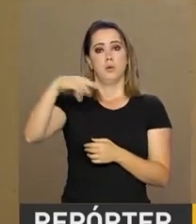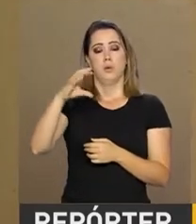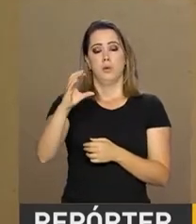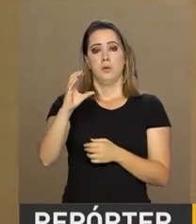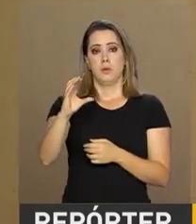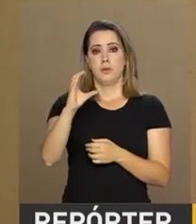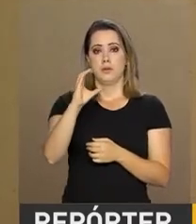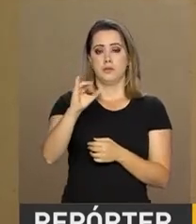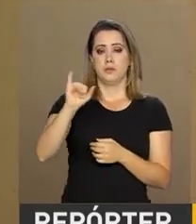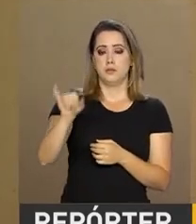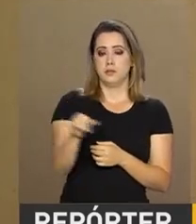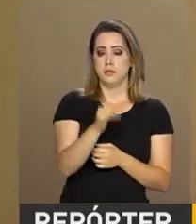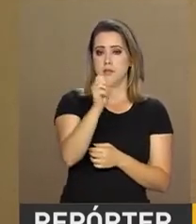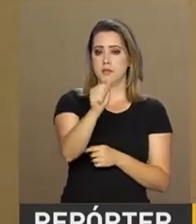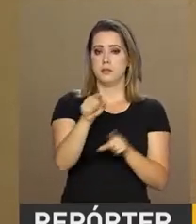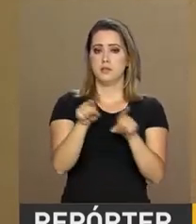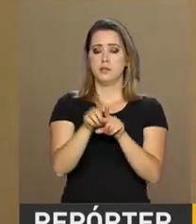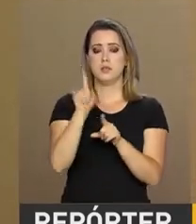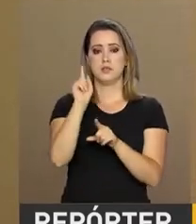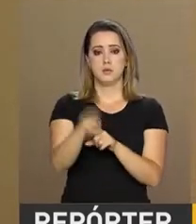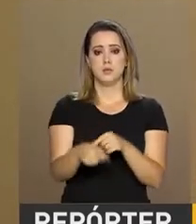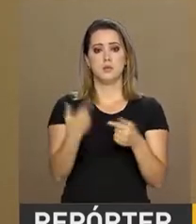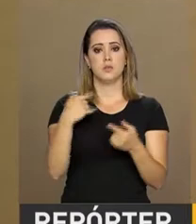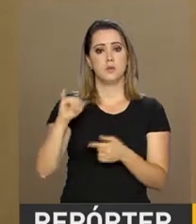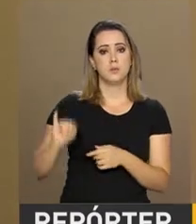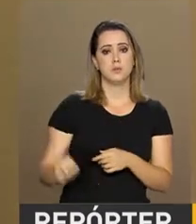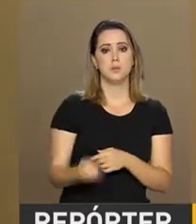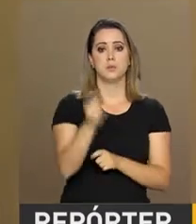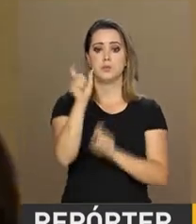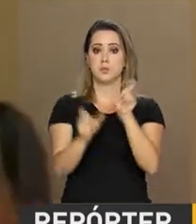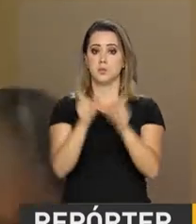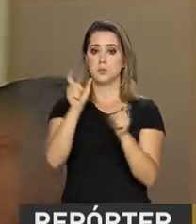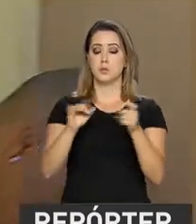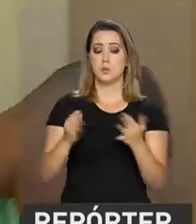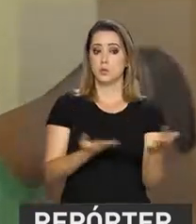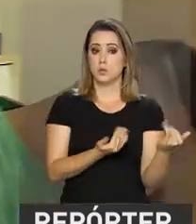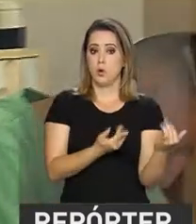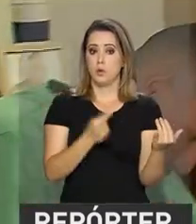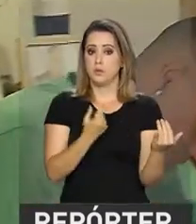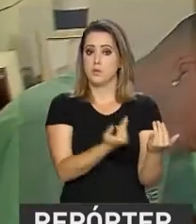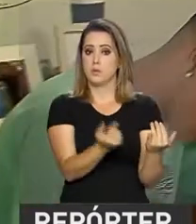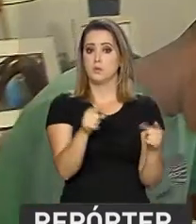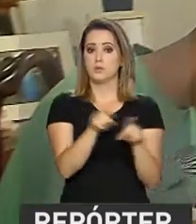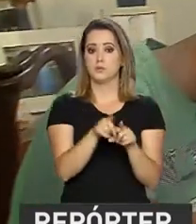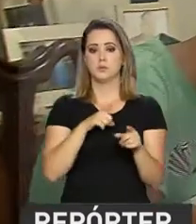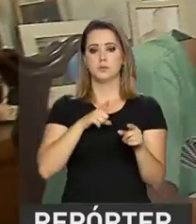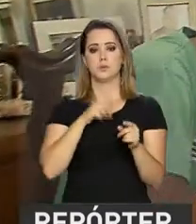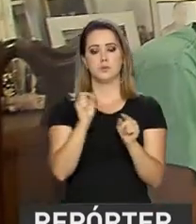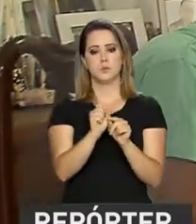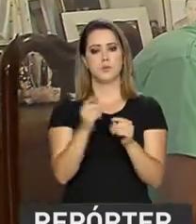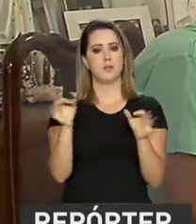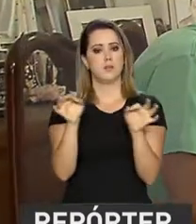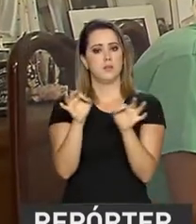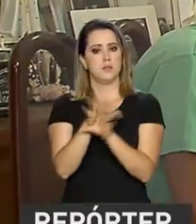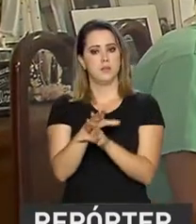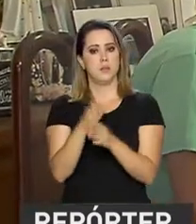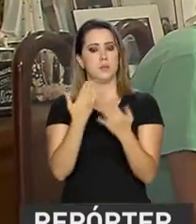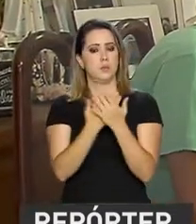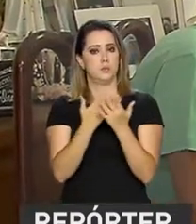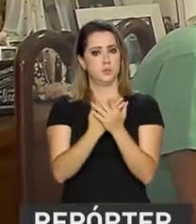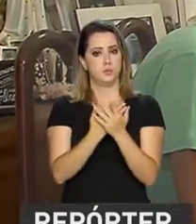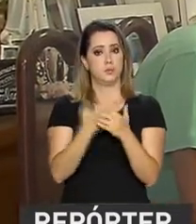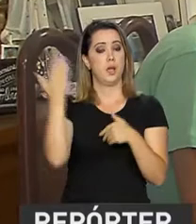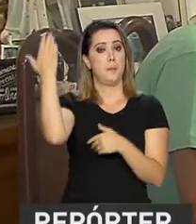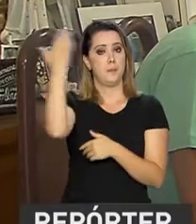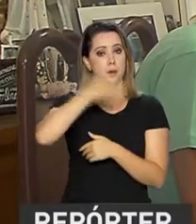de competência de jovens e adultos é a oportunidade que jovens como cá e precisavam para concluir os estudos a